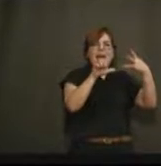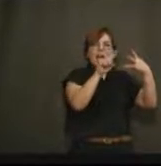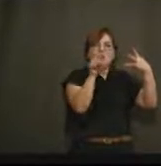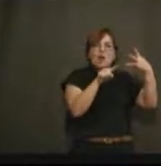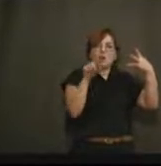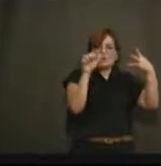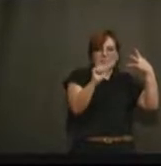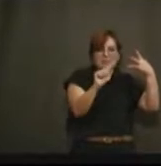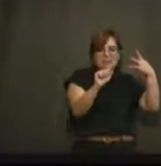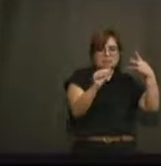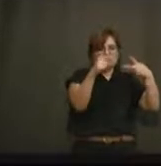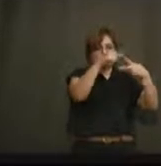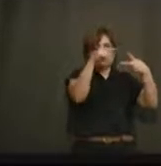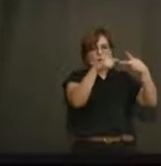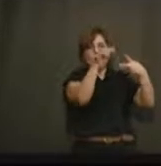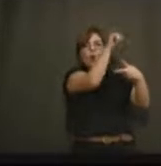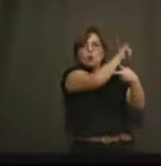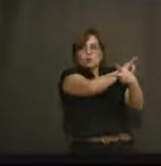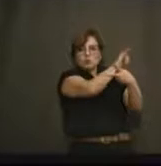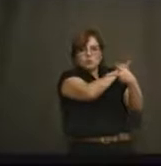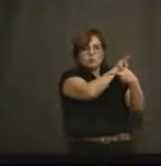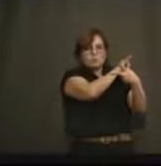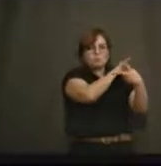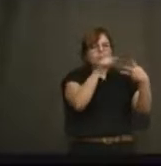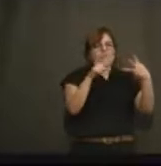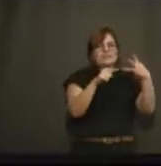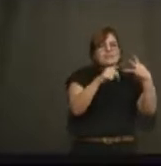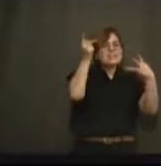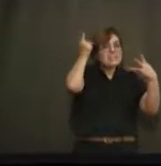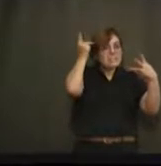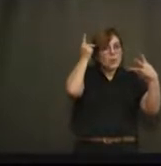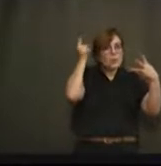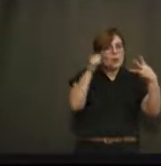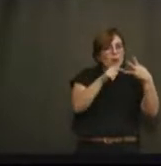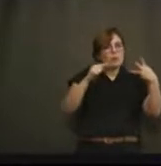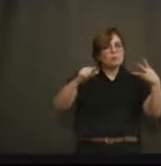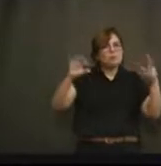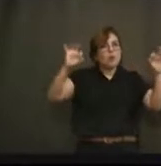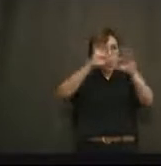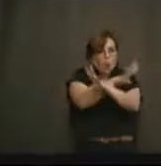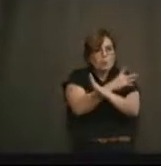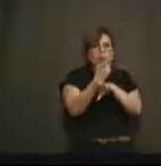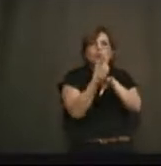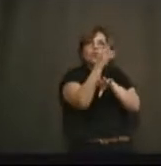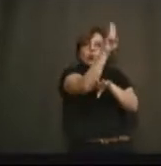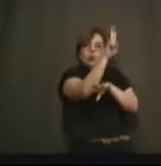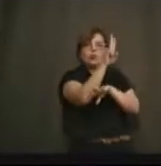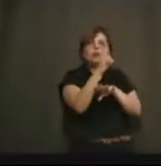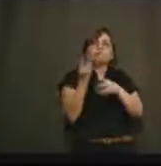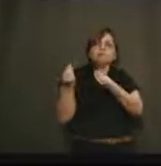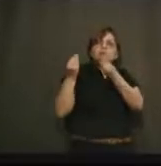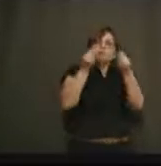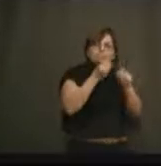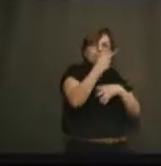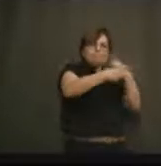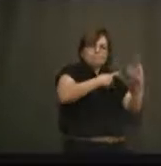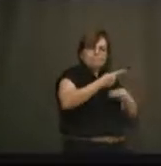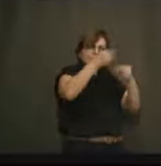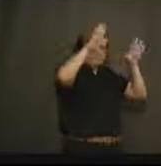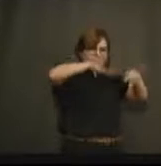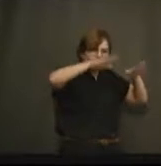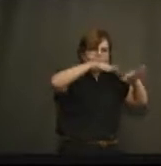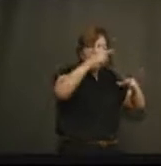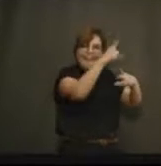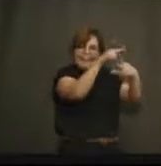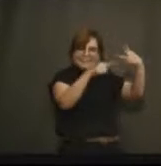Rio, Elza Gomide em São Paulo, completou o doutorado. Então, é o grupo das 3, do modo como eu formulo,